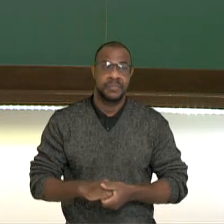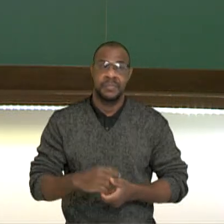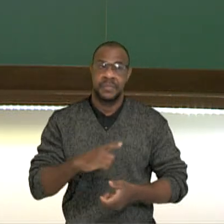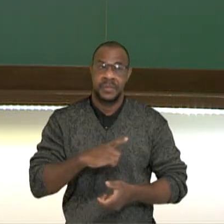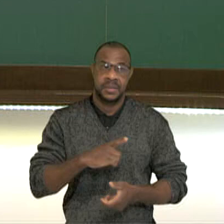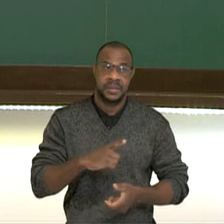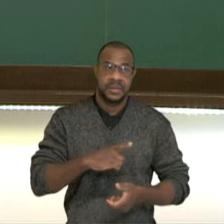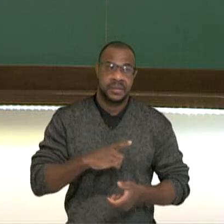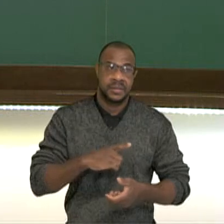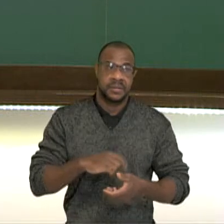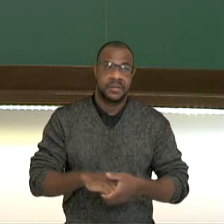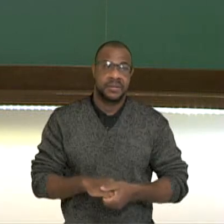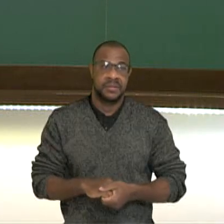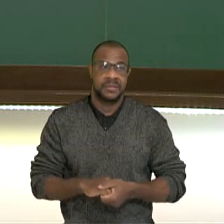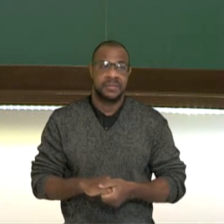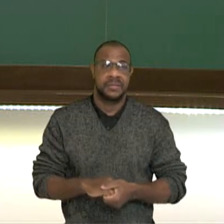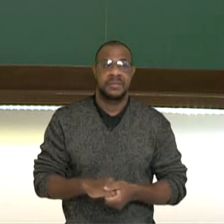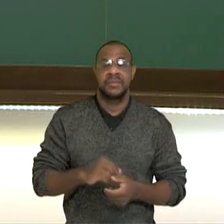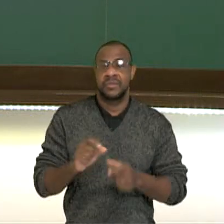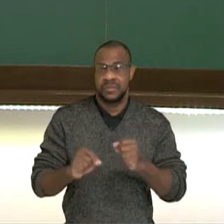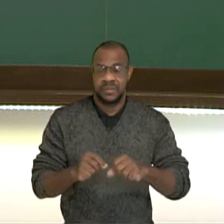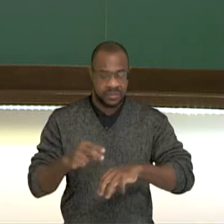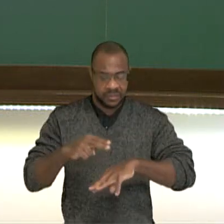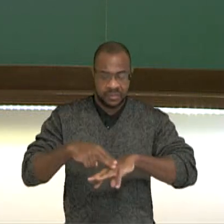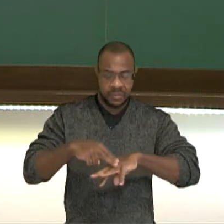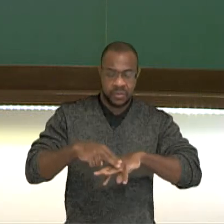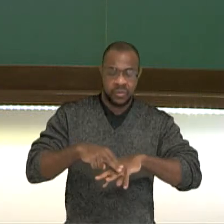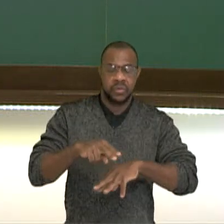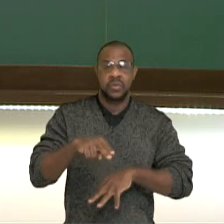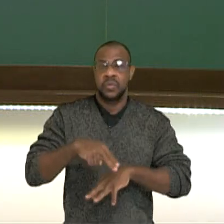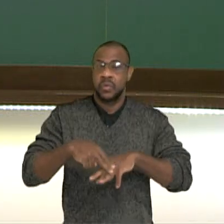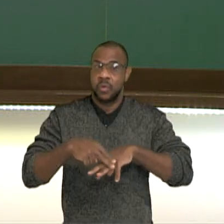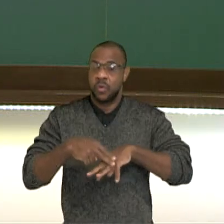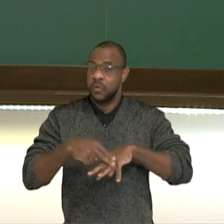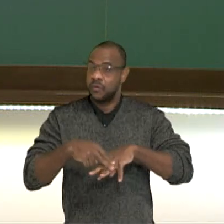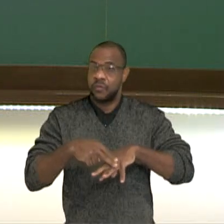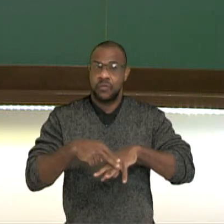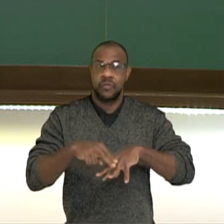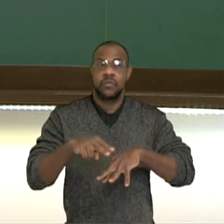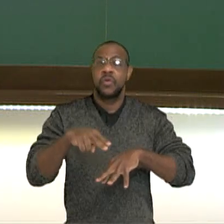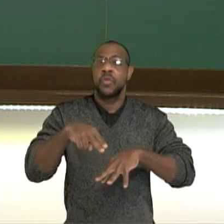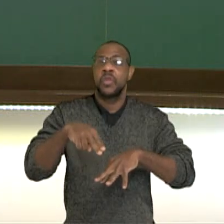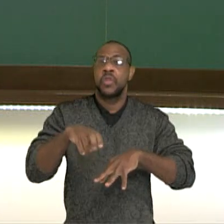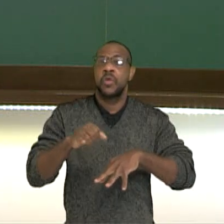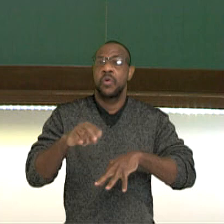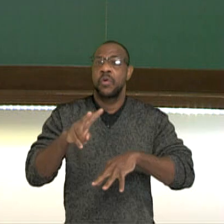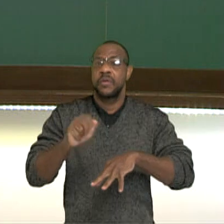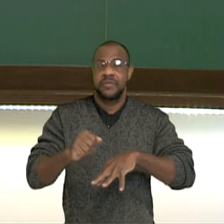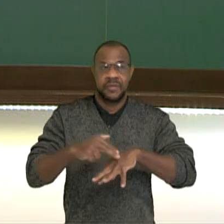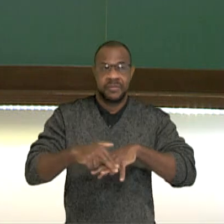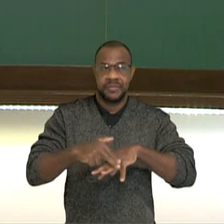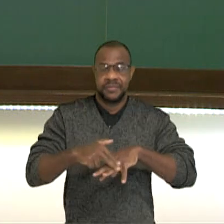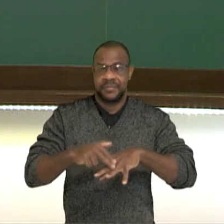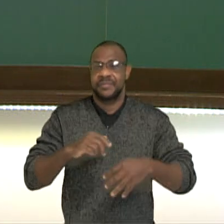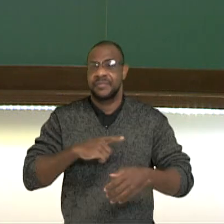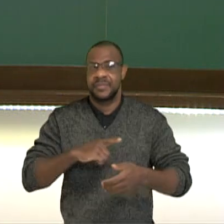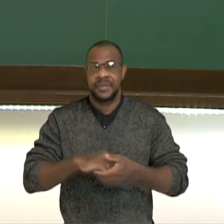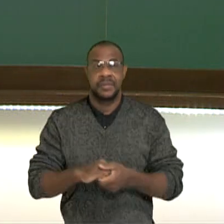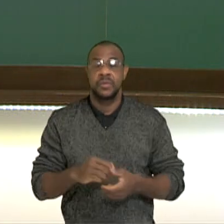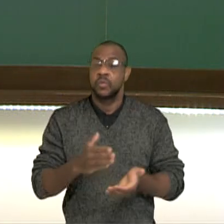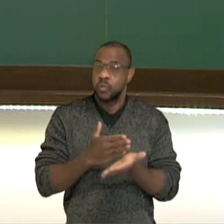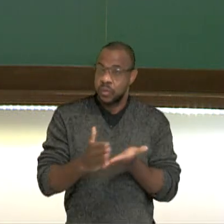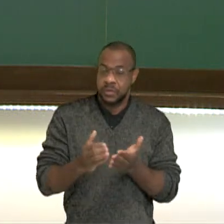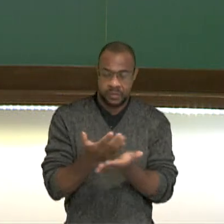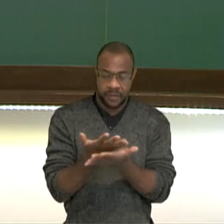temos fiancé e fiancée, que também é noivo e noiva, mas isso no processo anterior ao casamento. Durante a cerimônia